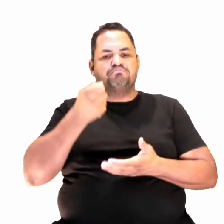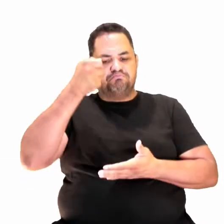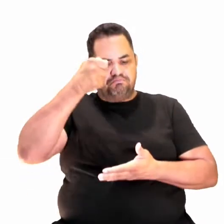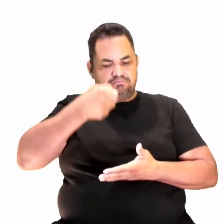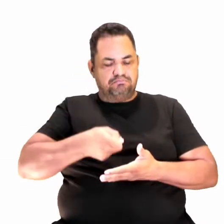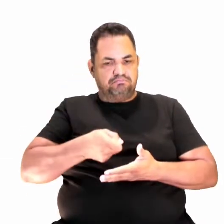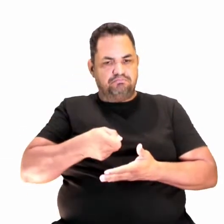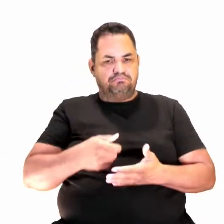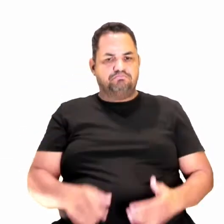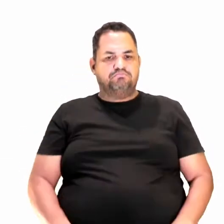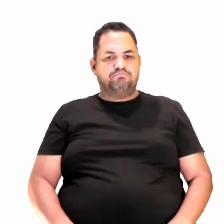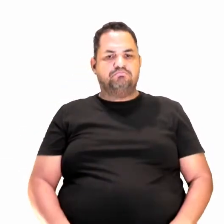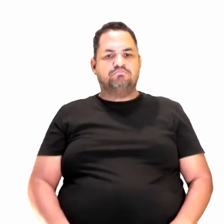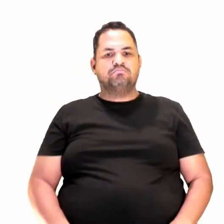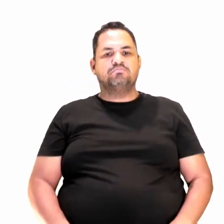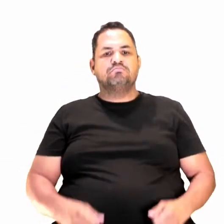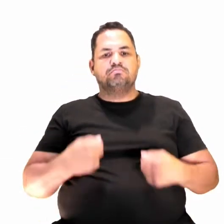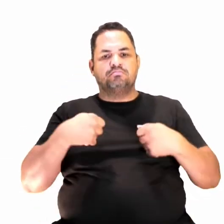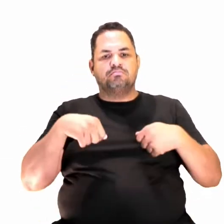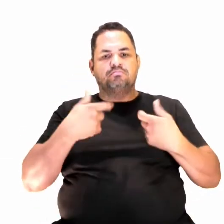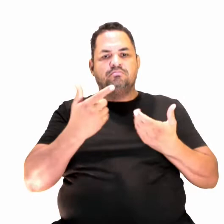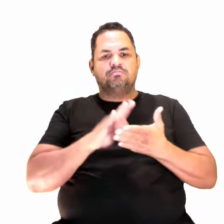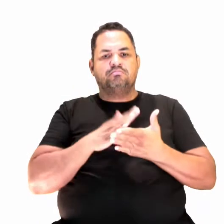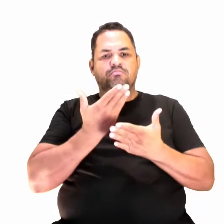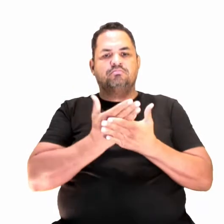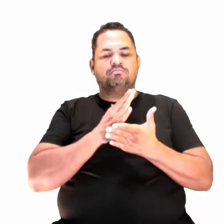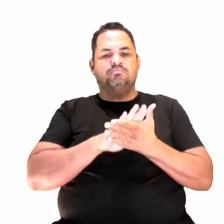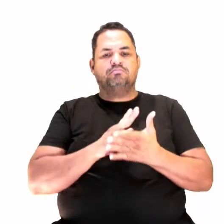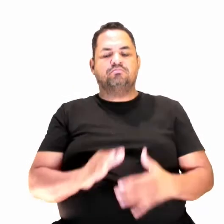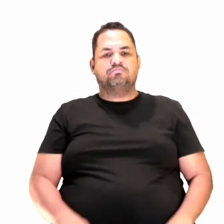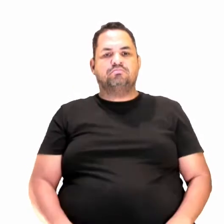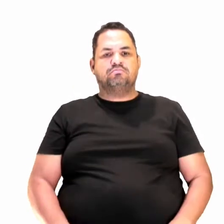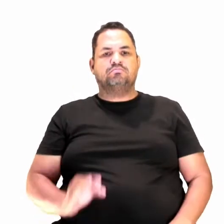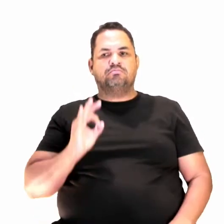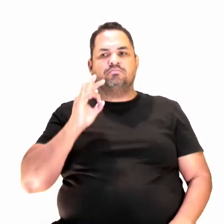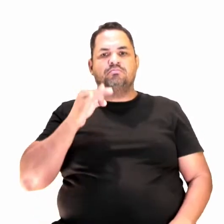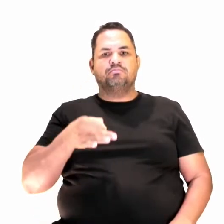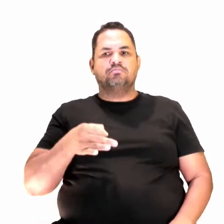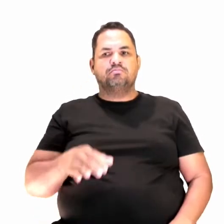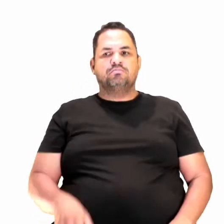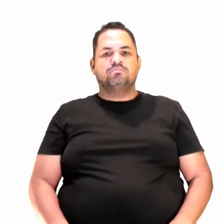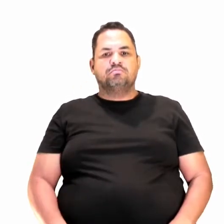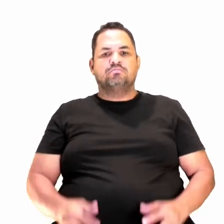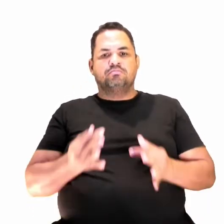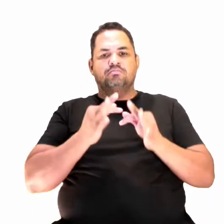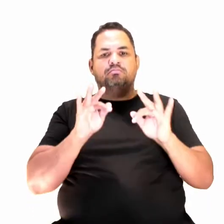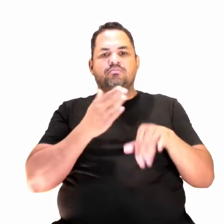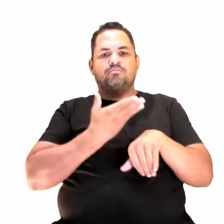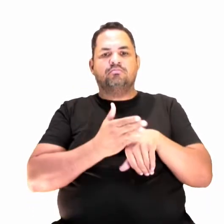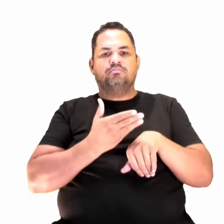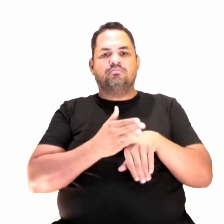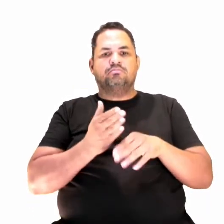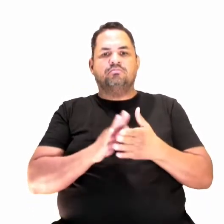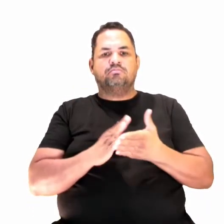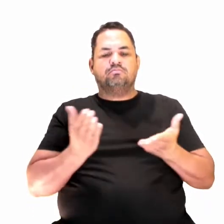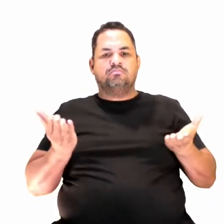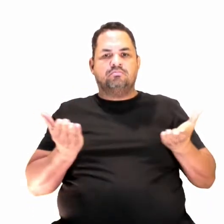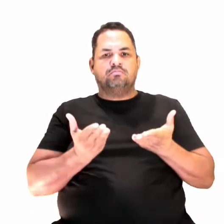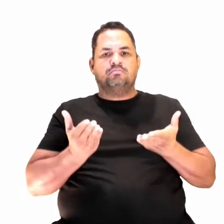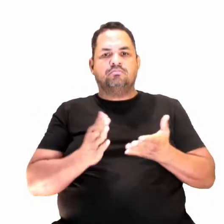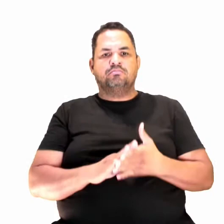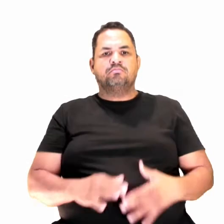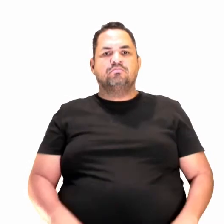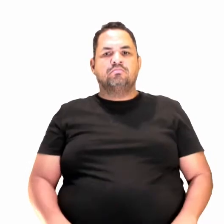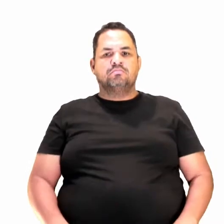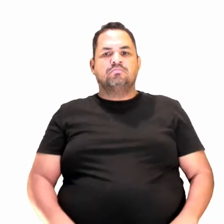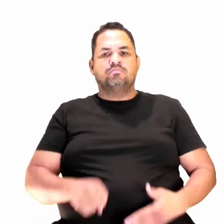nesse sentido de obrigação, necessidade. A tradução deve, certo? Então, muito simples, muito prático. Vai chegar agora o momento da